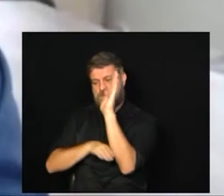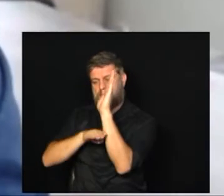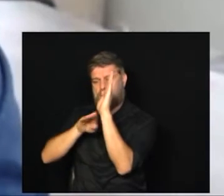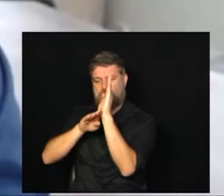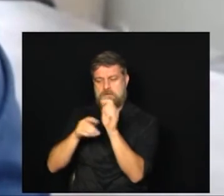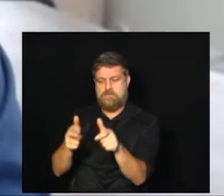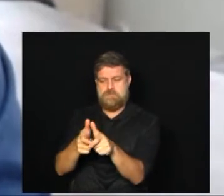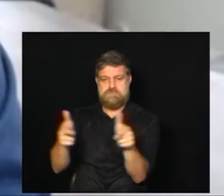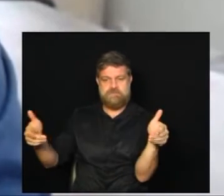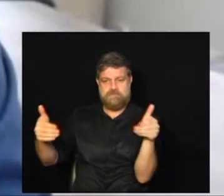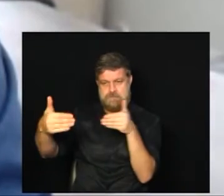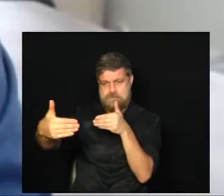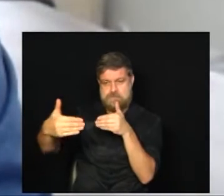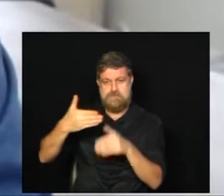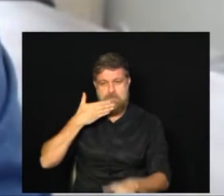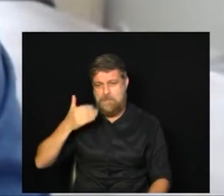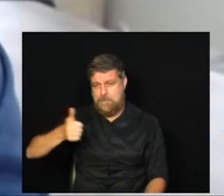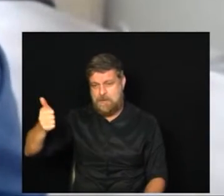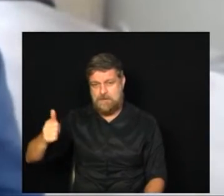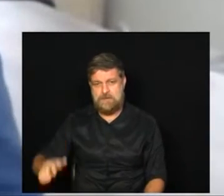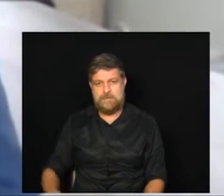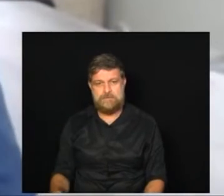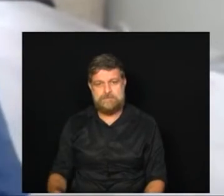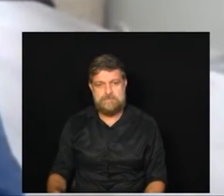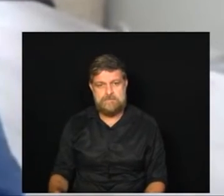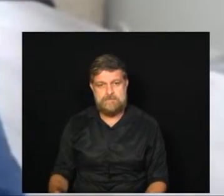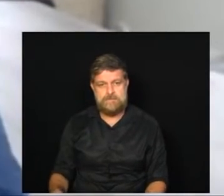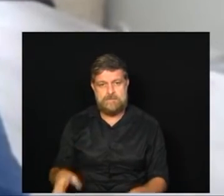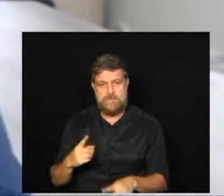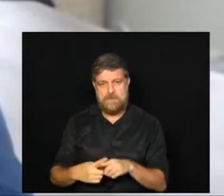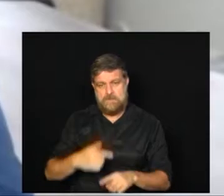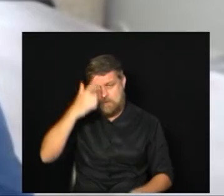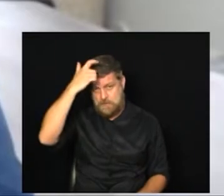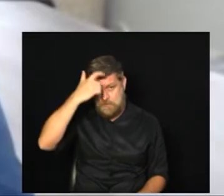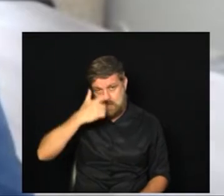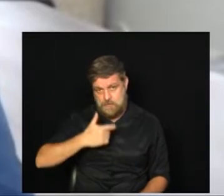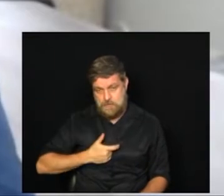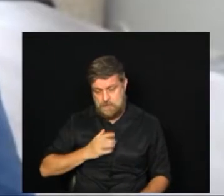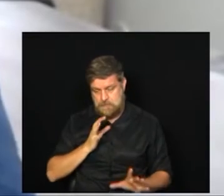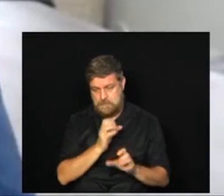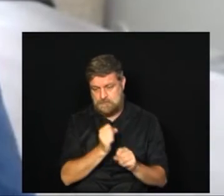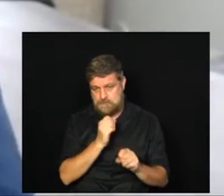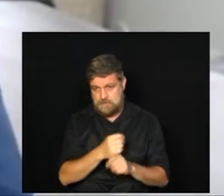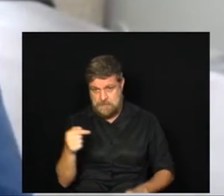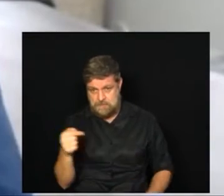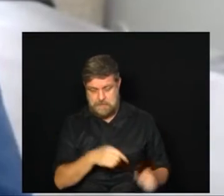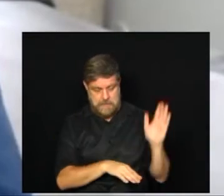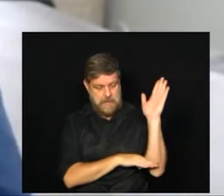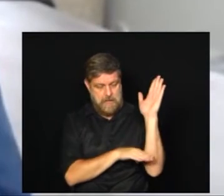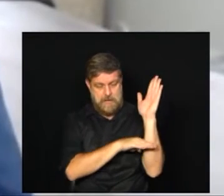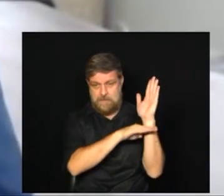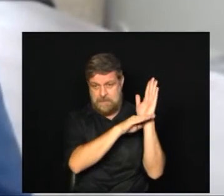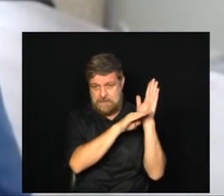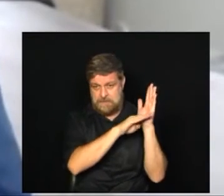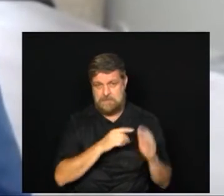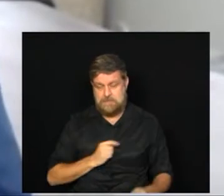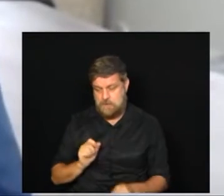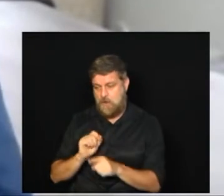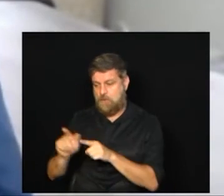E no final, os últimos 10 anos de vida dele, infelizmente, a minha tia e meu pai tiveram que...